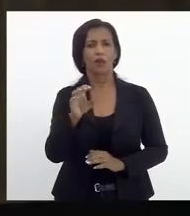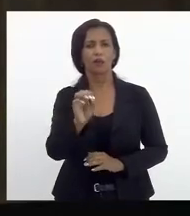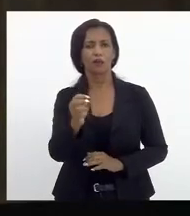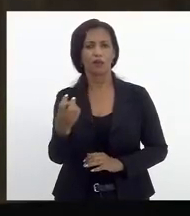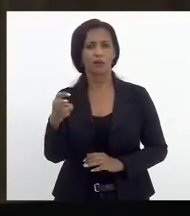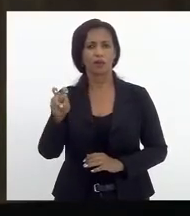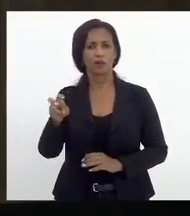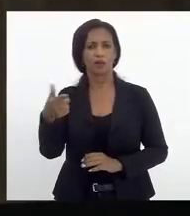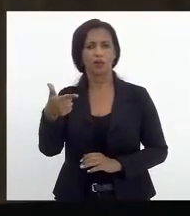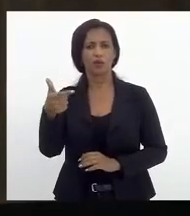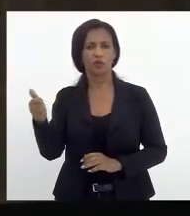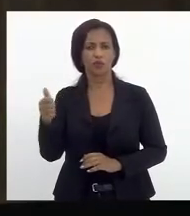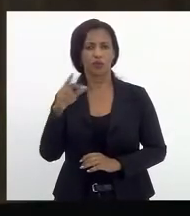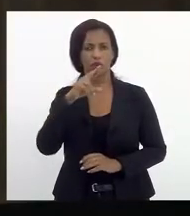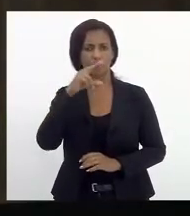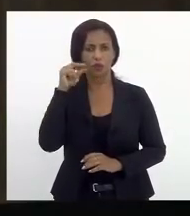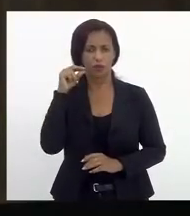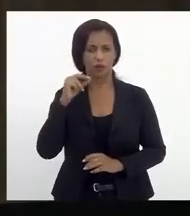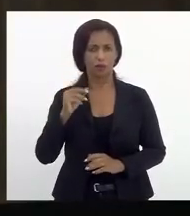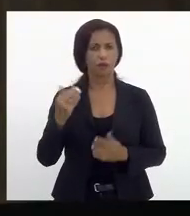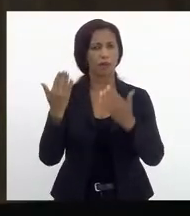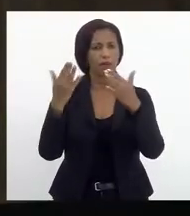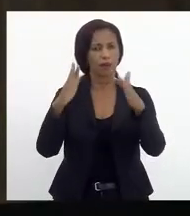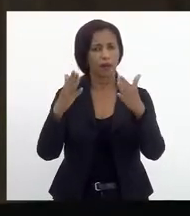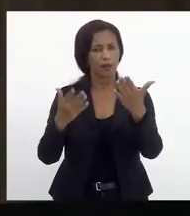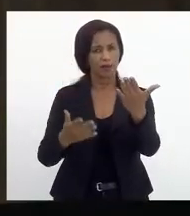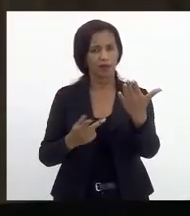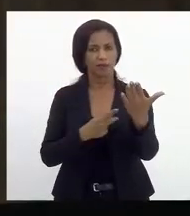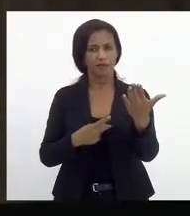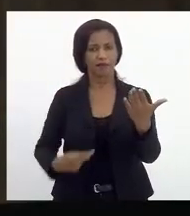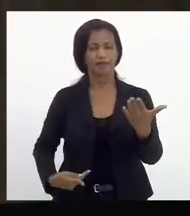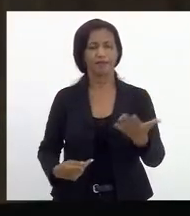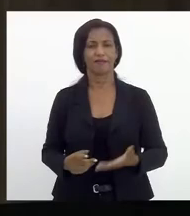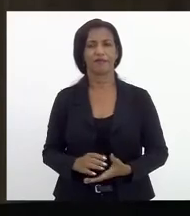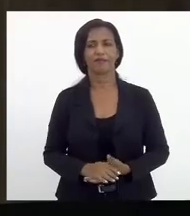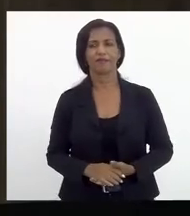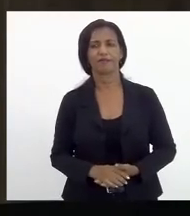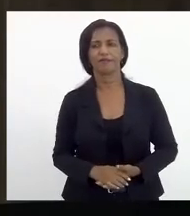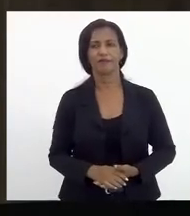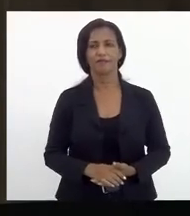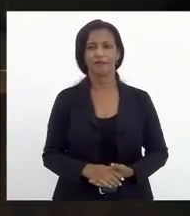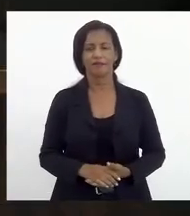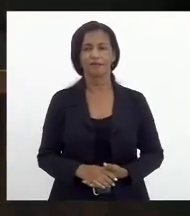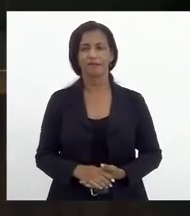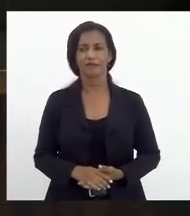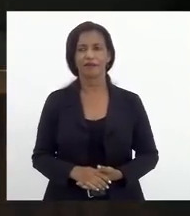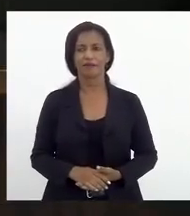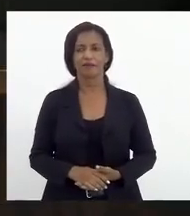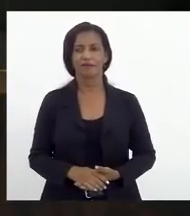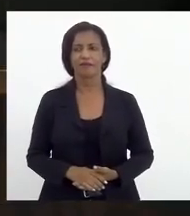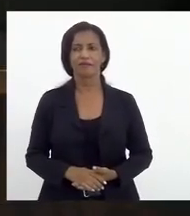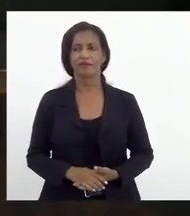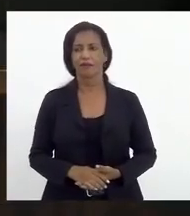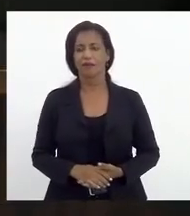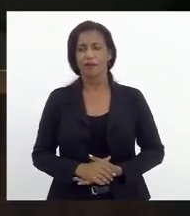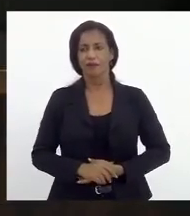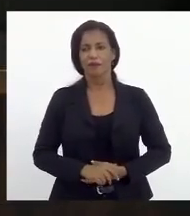4405/21 do deputado Rosenberg Reis e parabenizá-lo aí pela belíssima tá anotado, deputado. Ideia. Valeu,